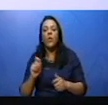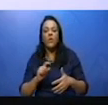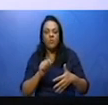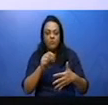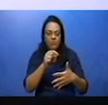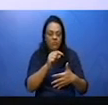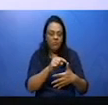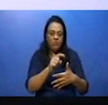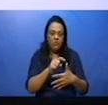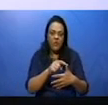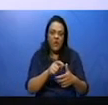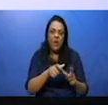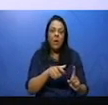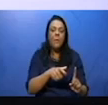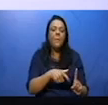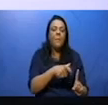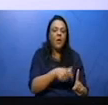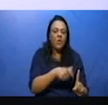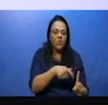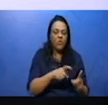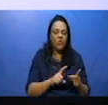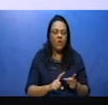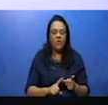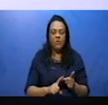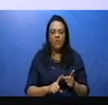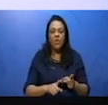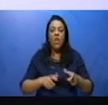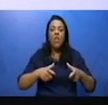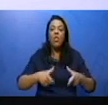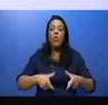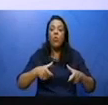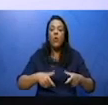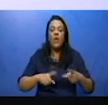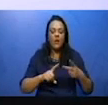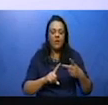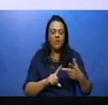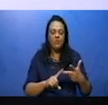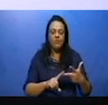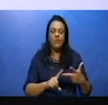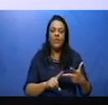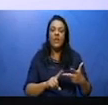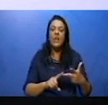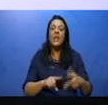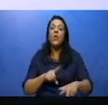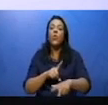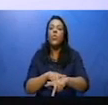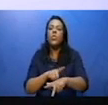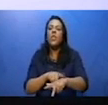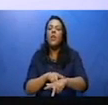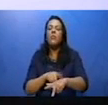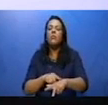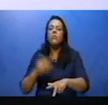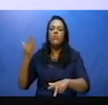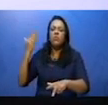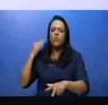espaço, precisa de um tempo, uma localização, para nós nos localizarmos no